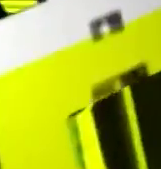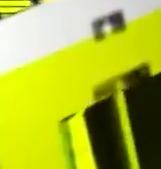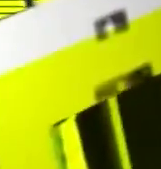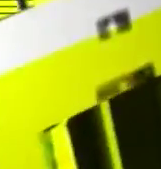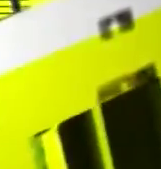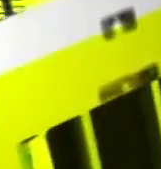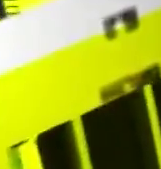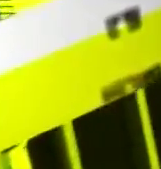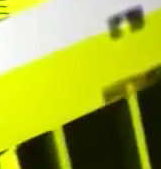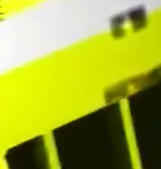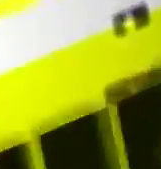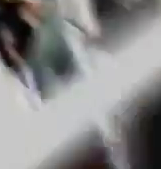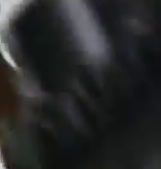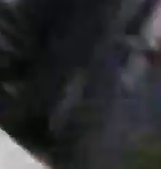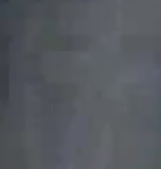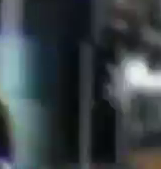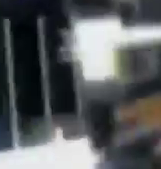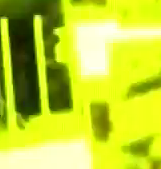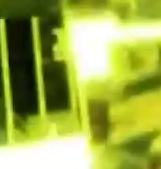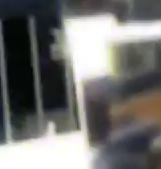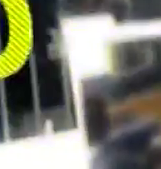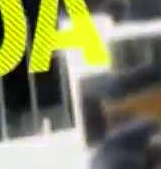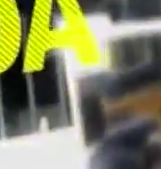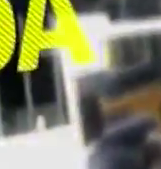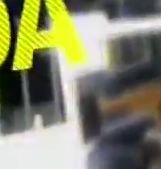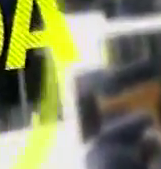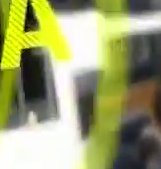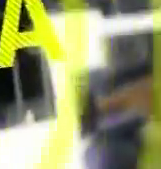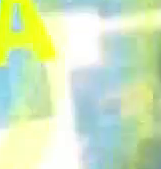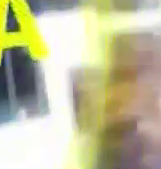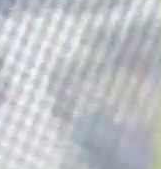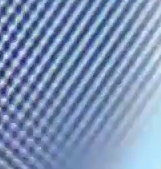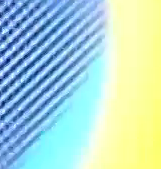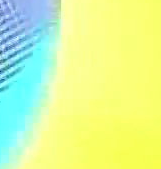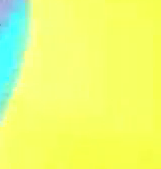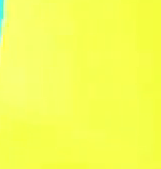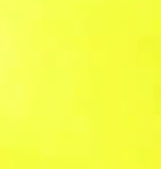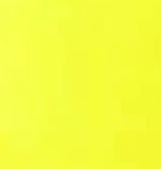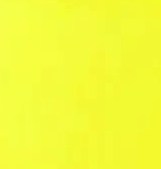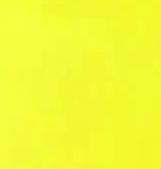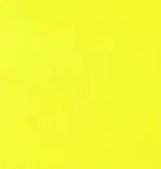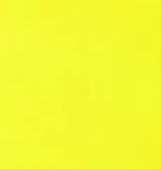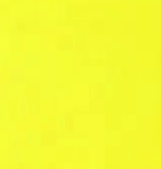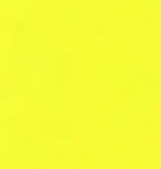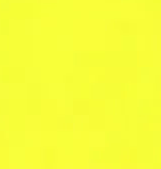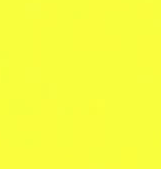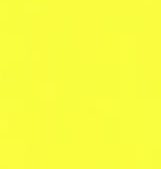Um segundo encaminhamento. Ministério de Santos, no meu estado de São Paulo.